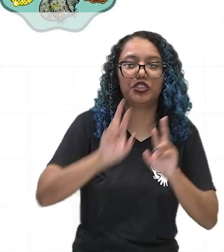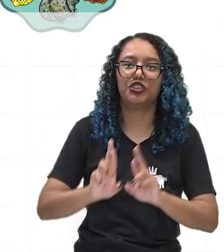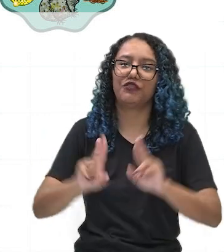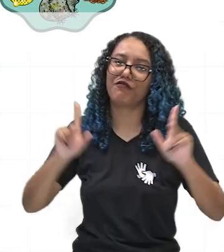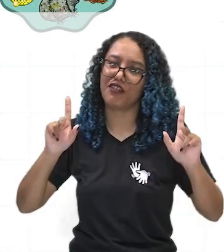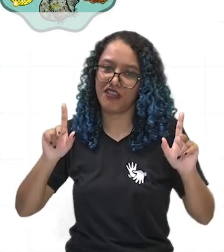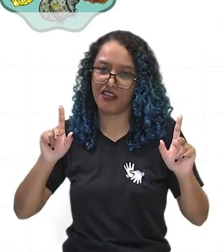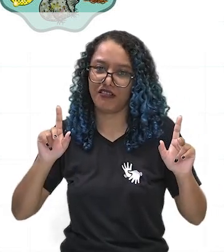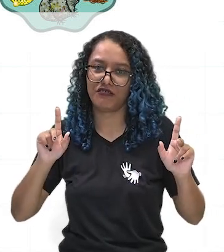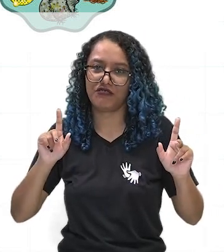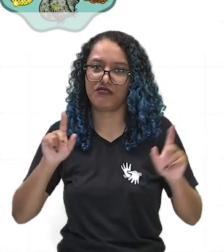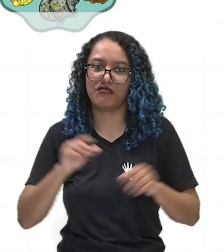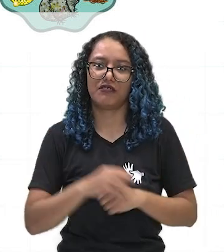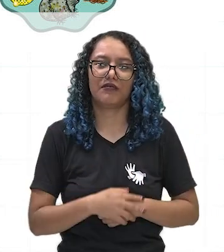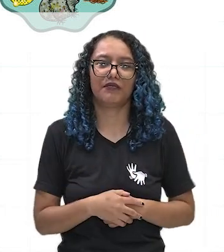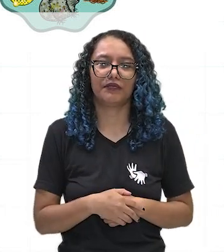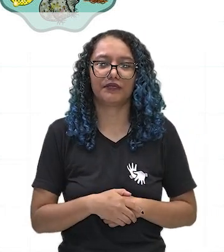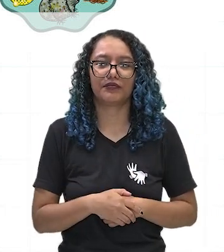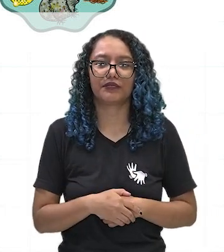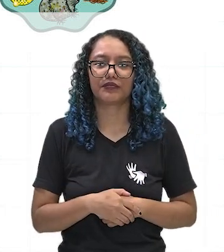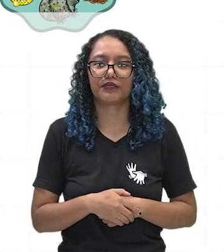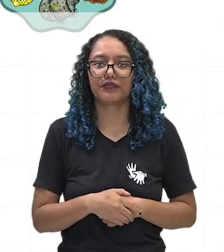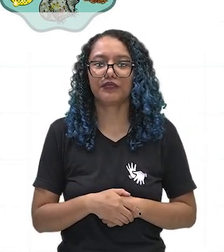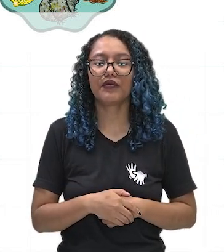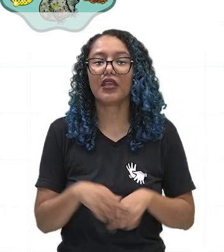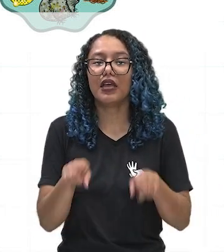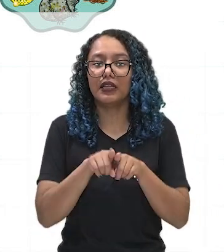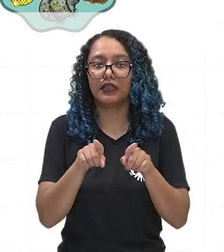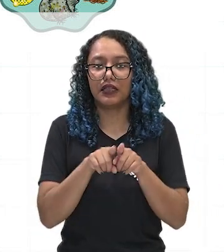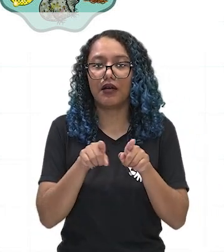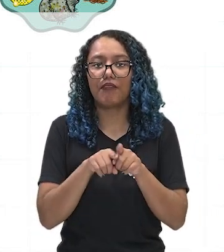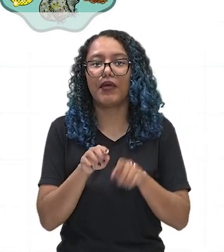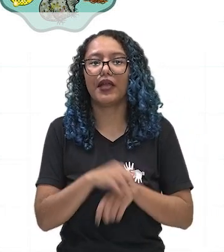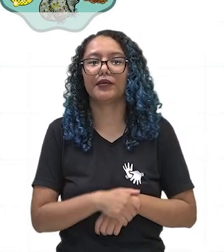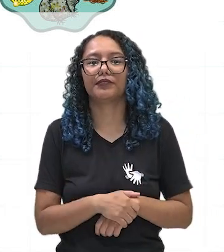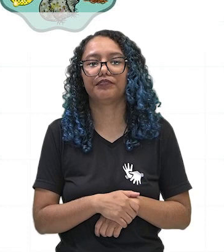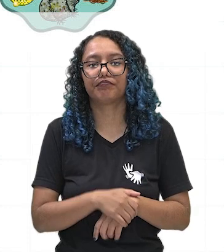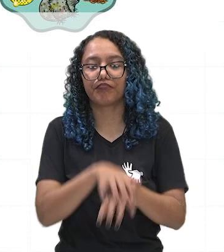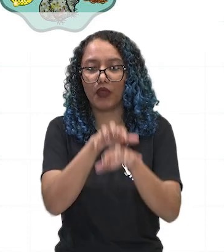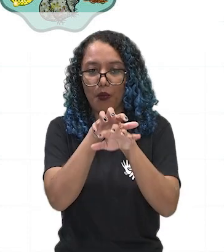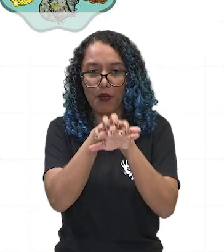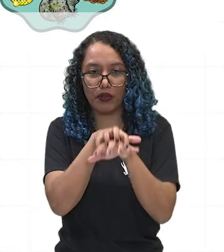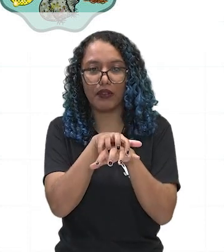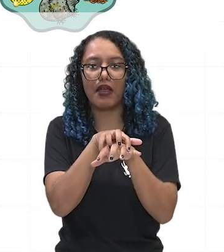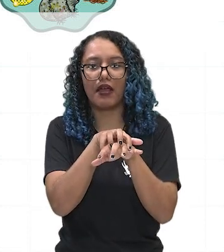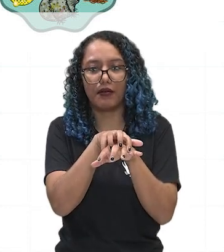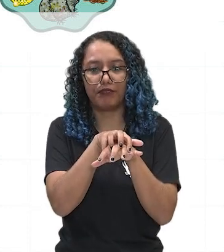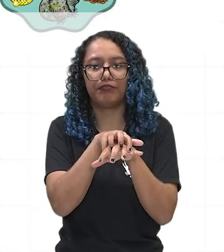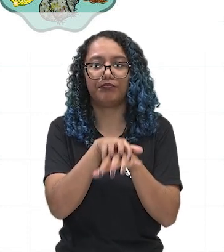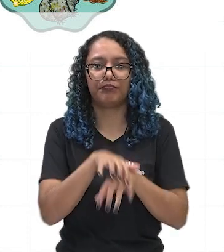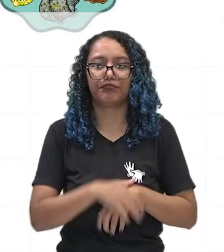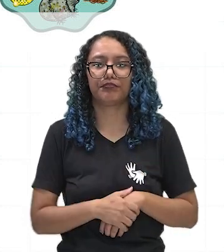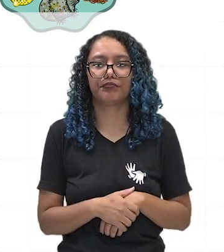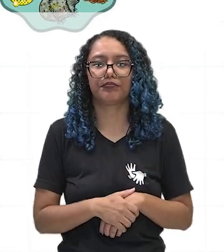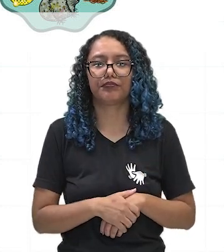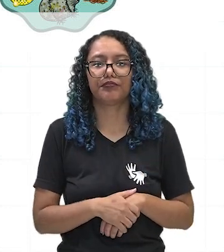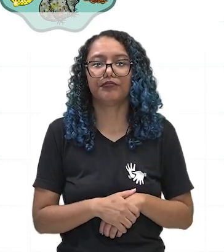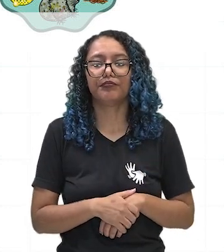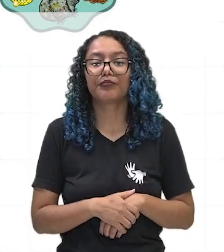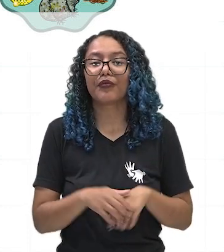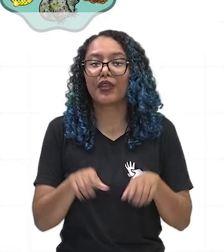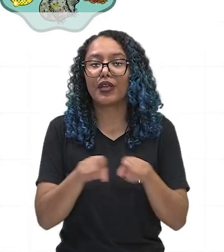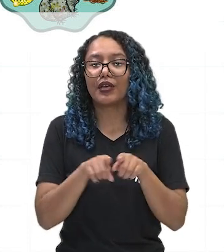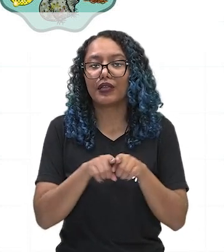fungi. A gente tem também o grupo dos moneras, que são as bactérias, que você enxerga aí em lilás, e o grupo